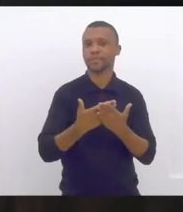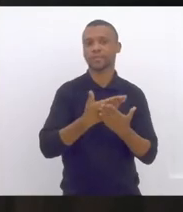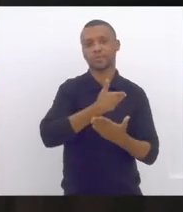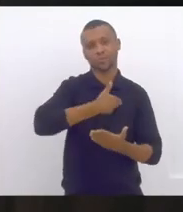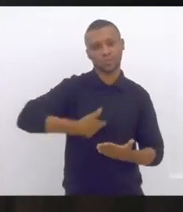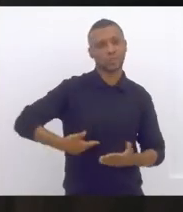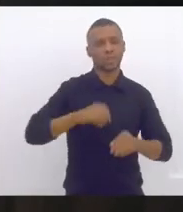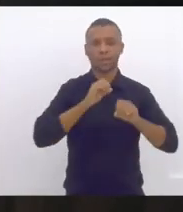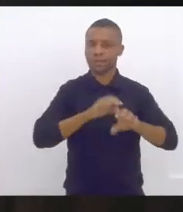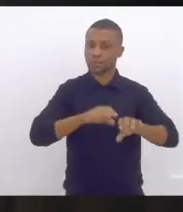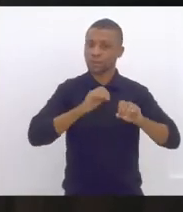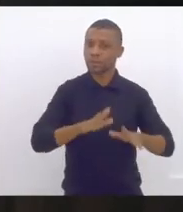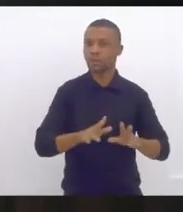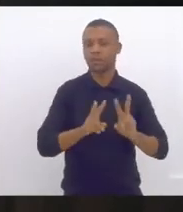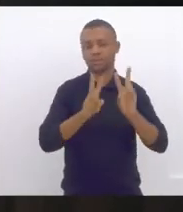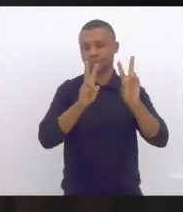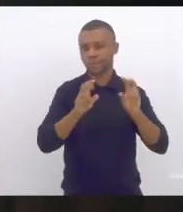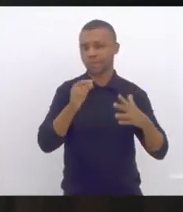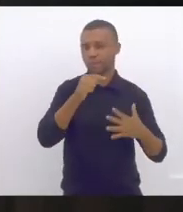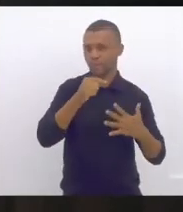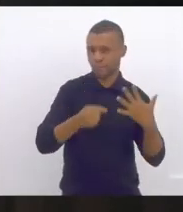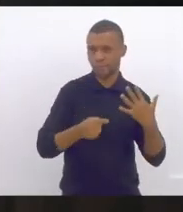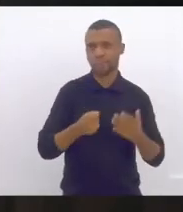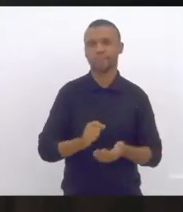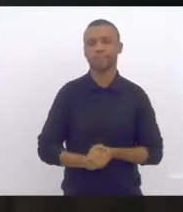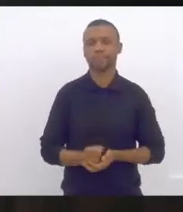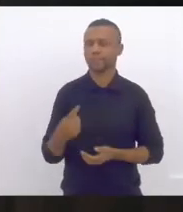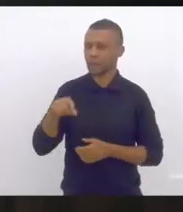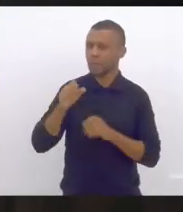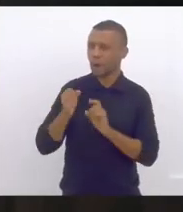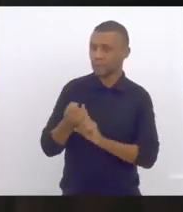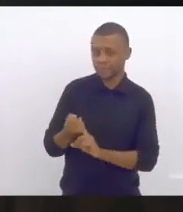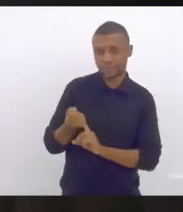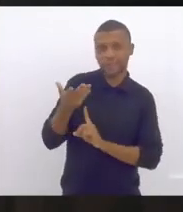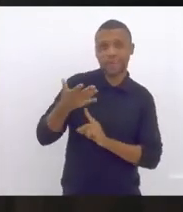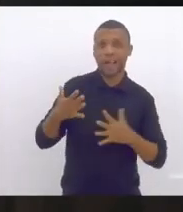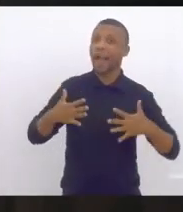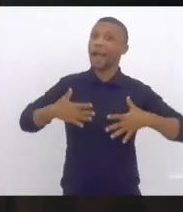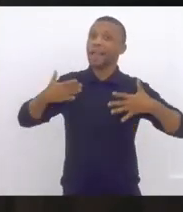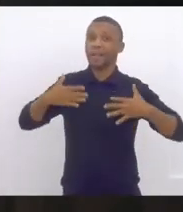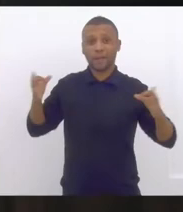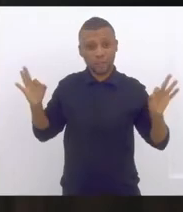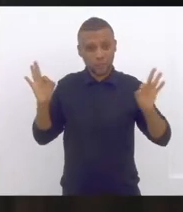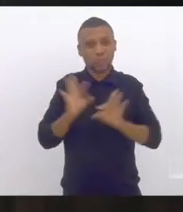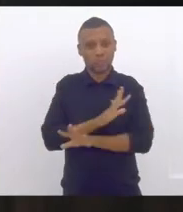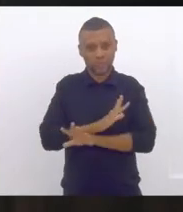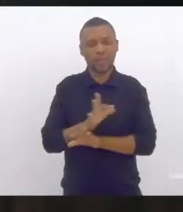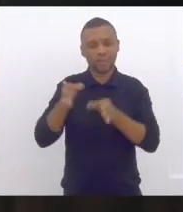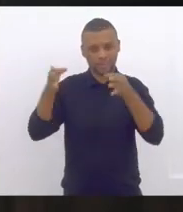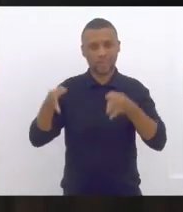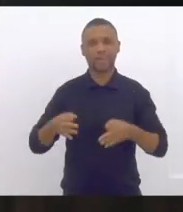na forma que menciona. Pode se manifestar, que é alegria total mesmo.